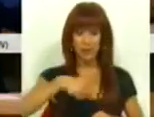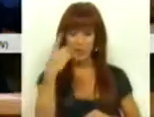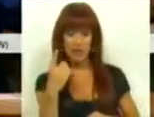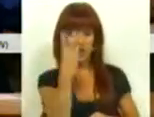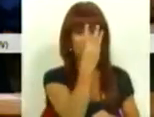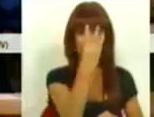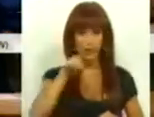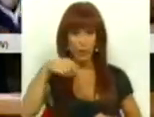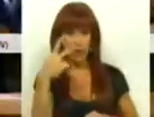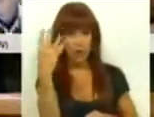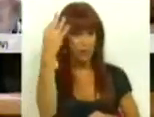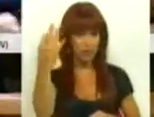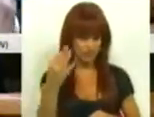e